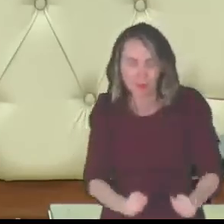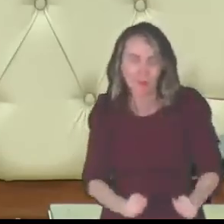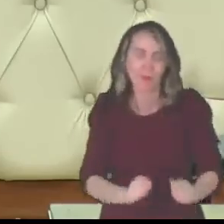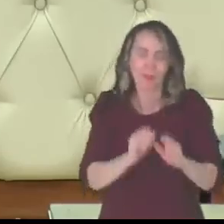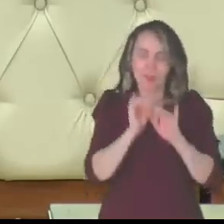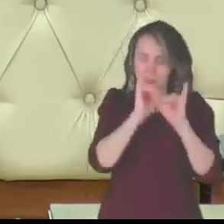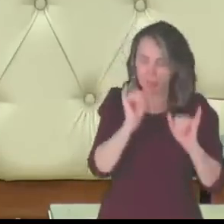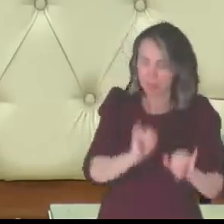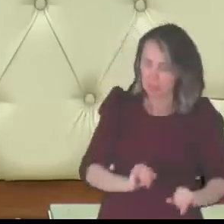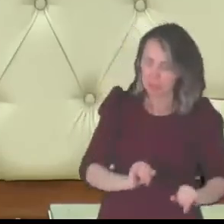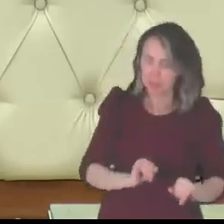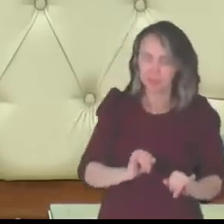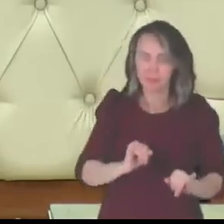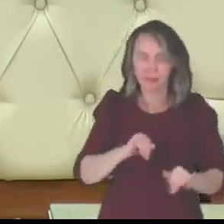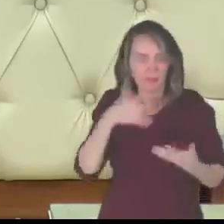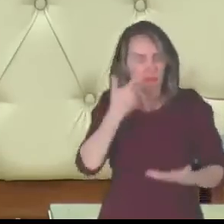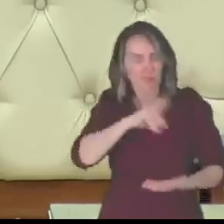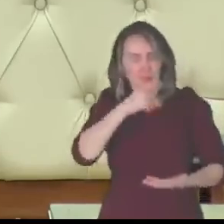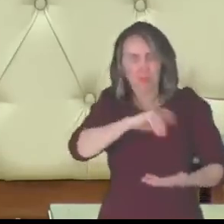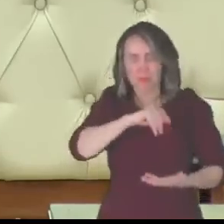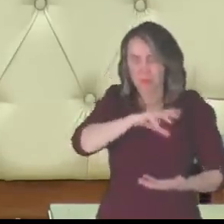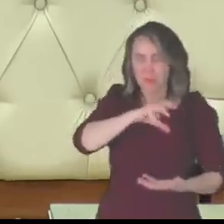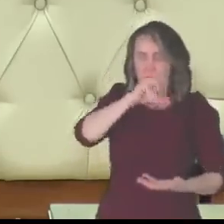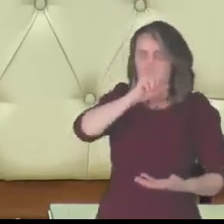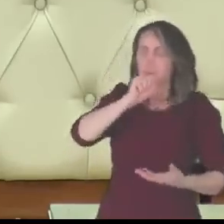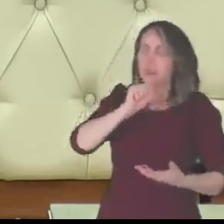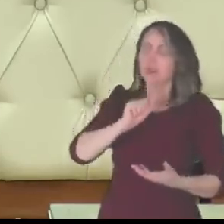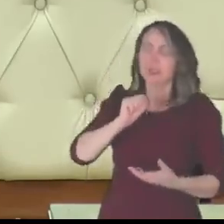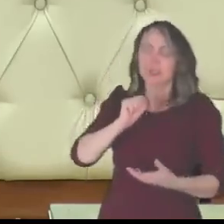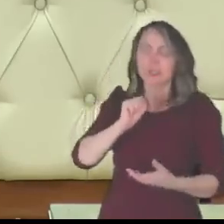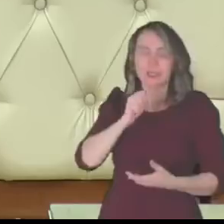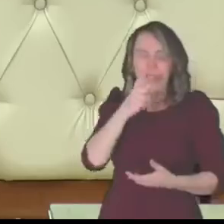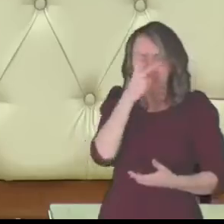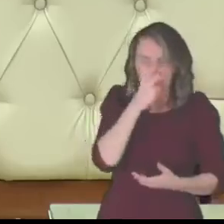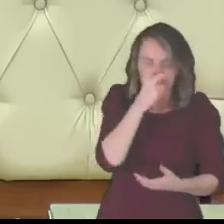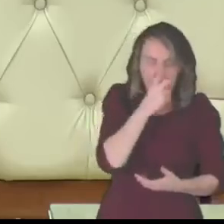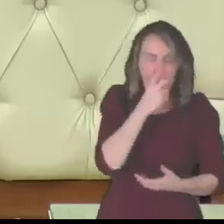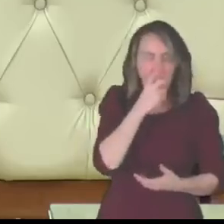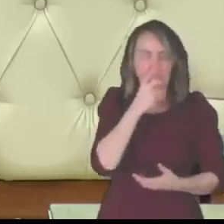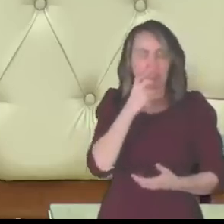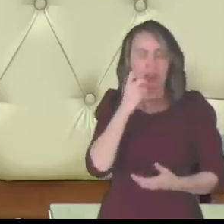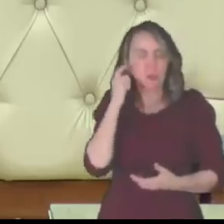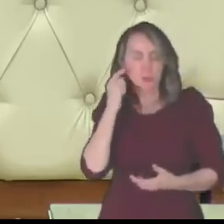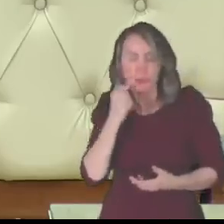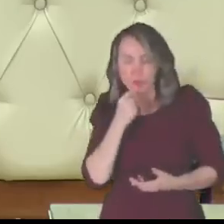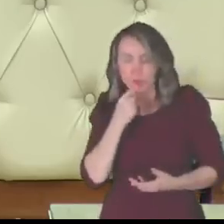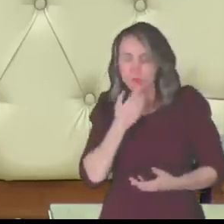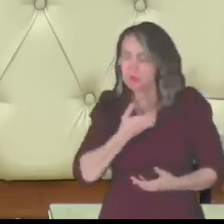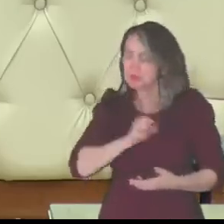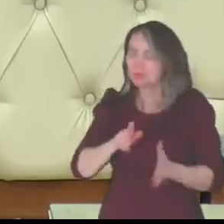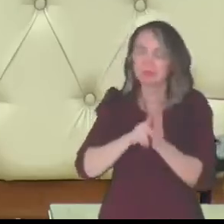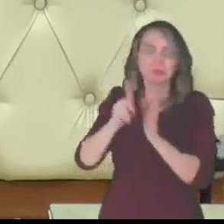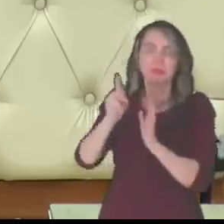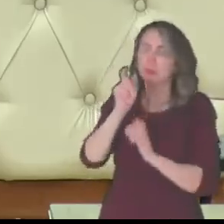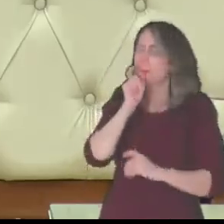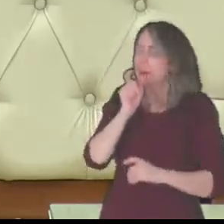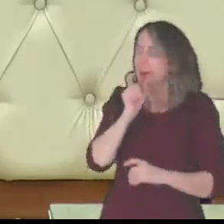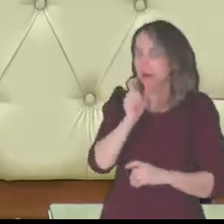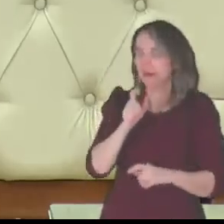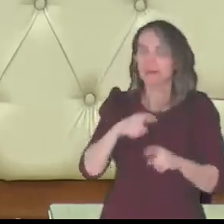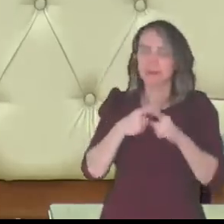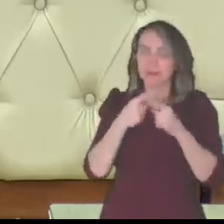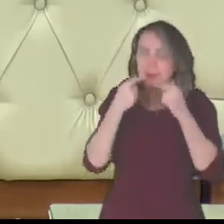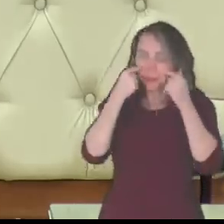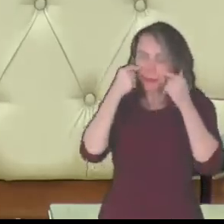cego pela feitiçaria este povo que está cego e surdo que não quer ouvir a tua palavra mas a tua promessa diz que esses